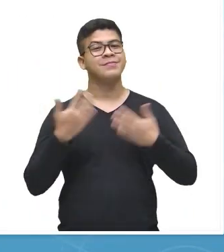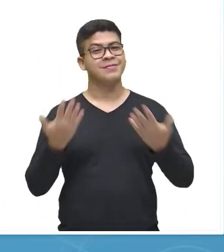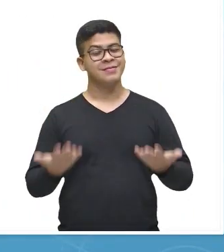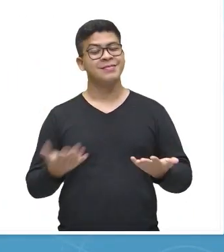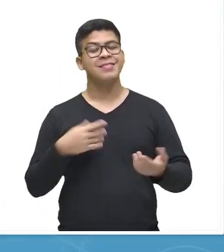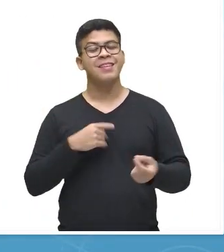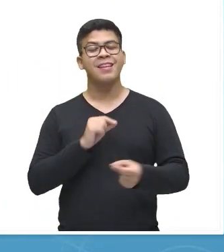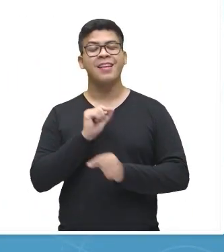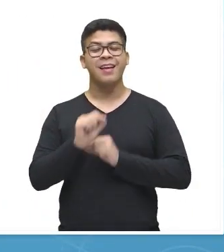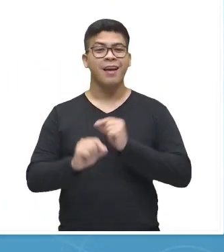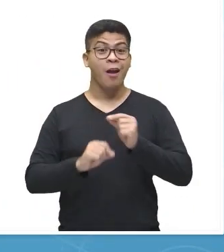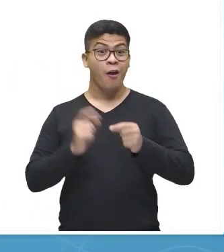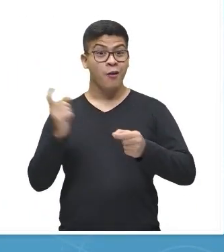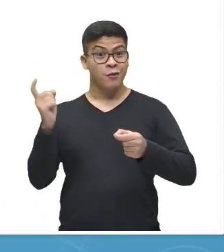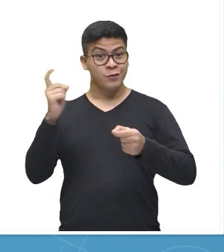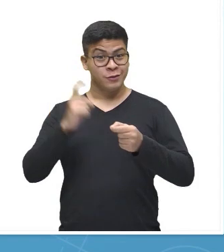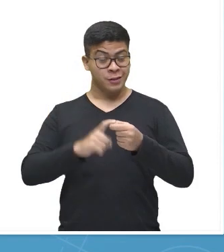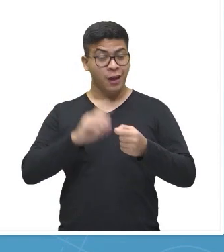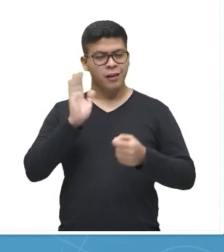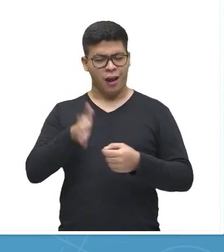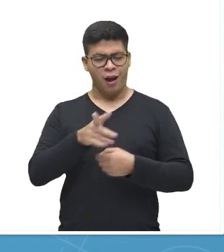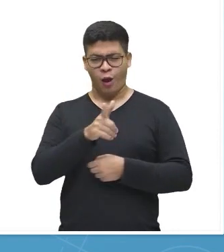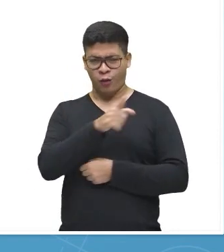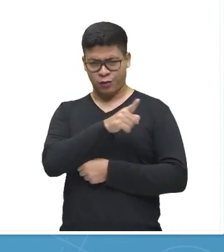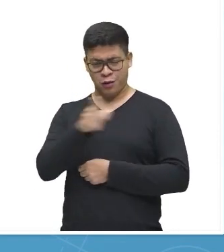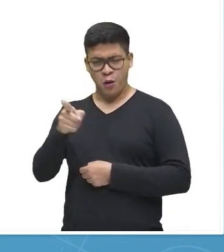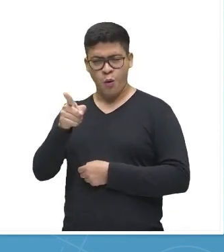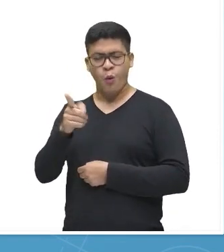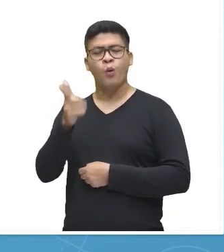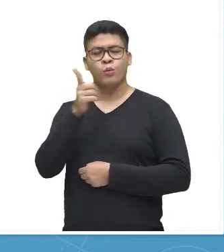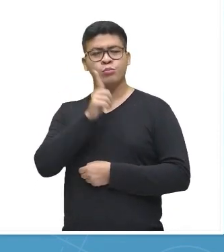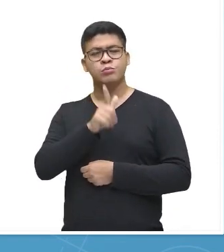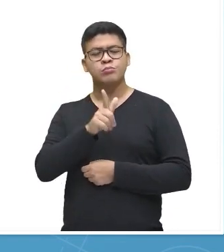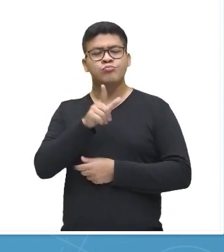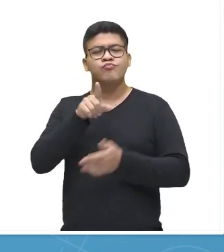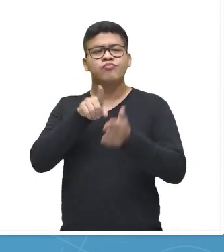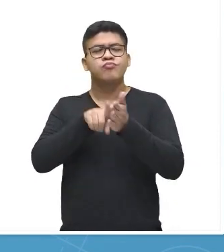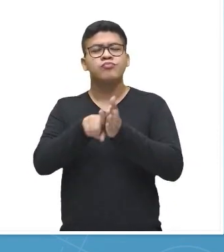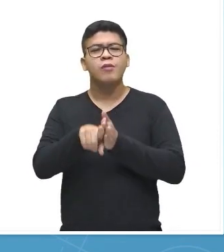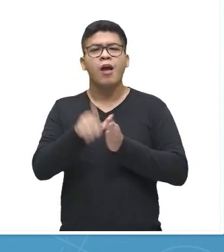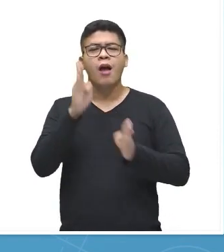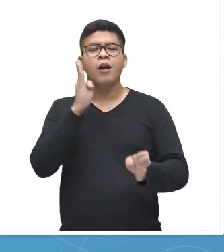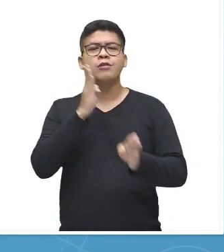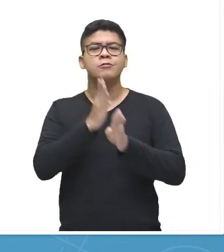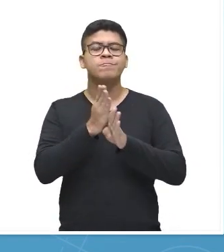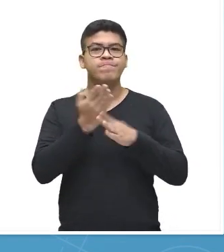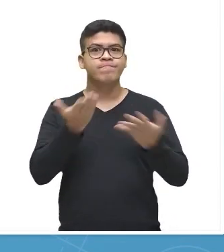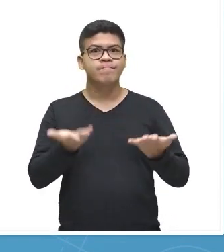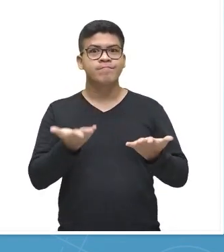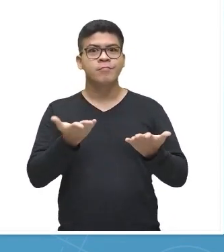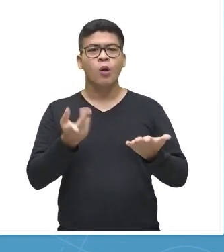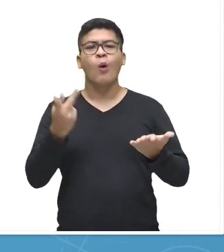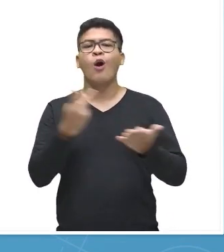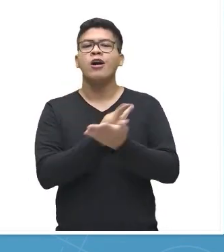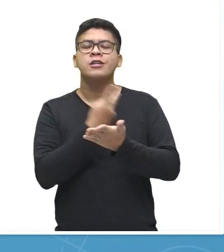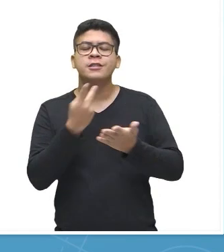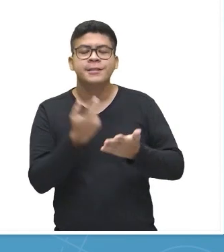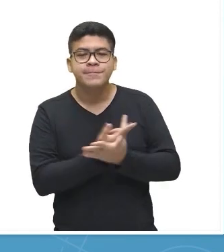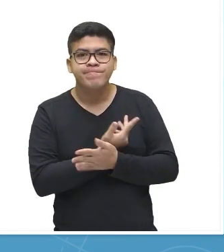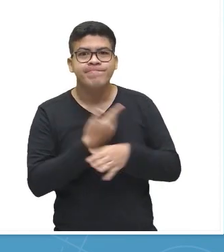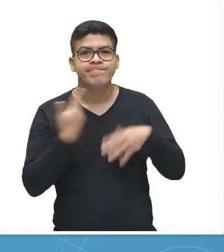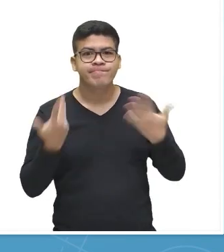Então, pessoal, voltamos. Conseguiram descobrir qual é a incorreta? Vamos ver o que